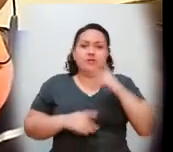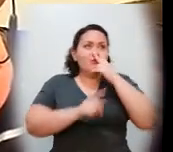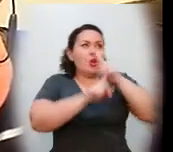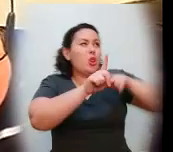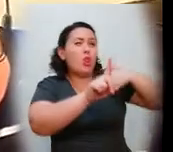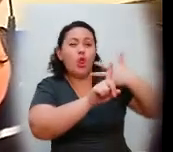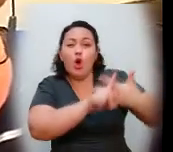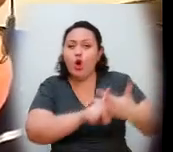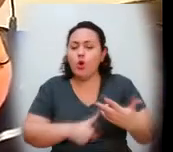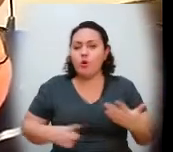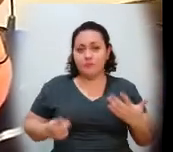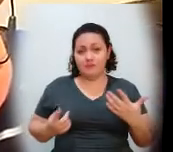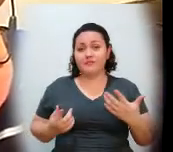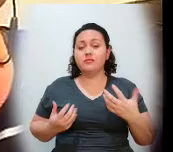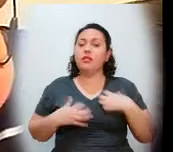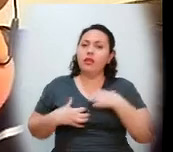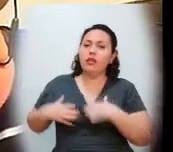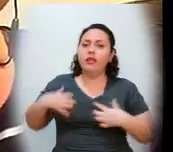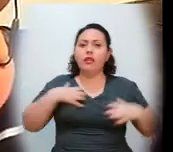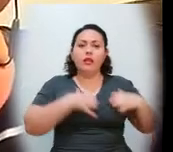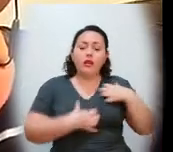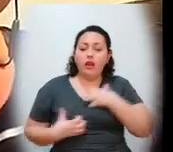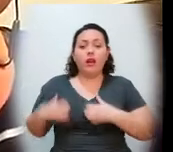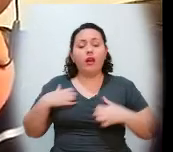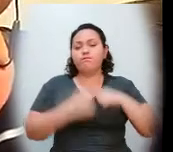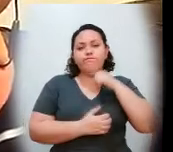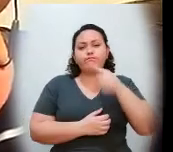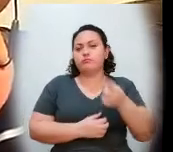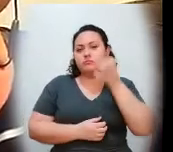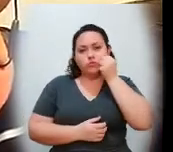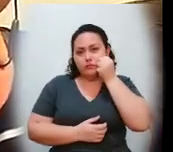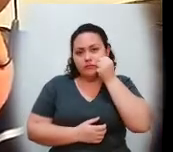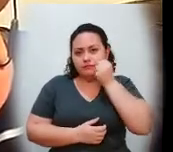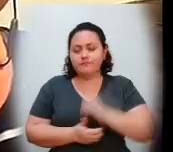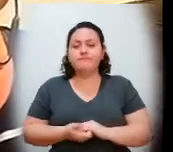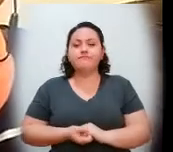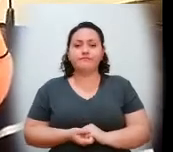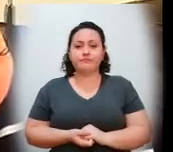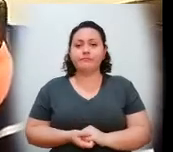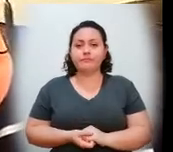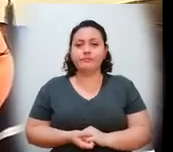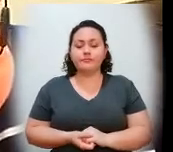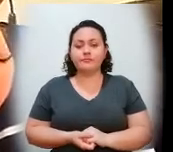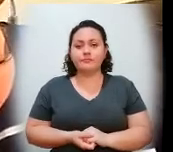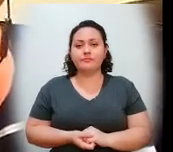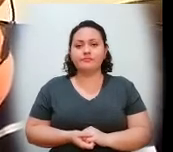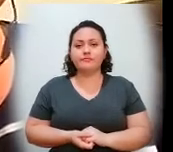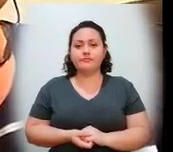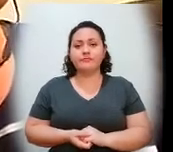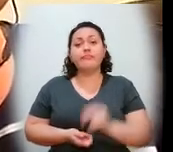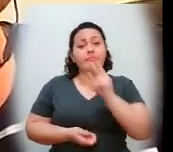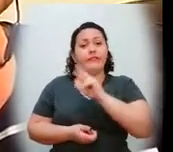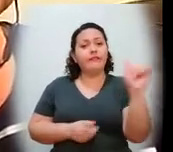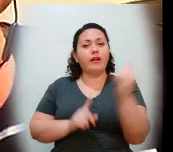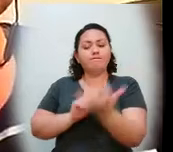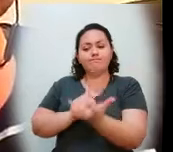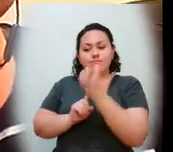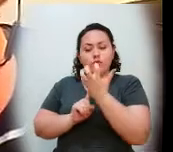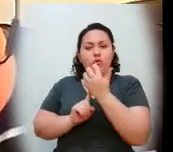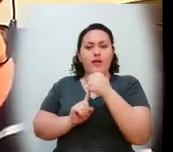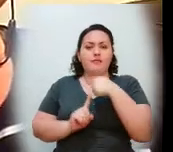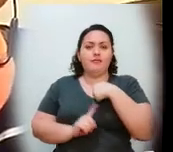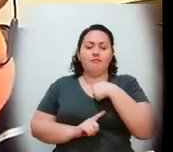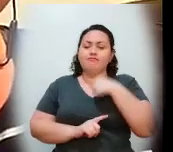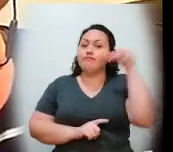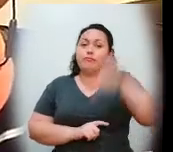na realidade, mas por uma situação de angústia naquele momento. Né? Então, piorando essa